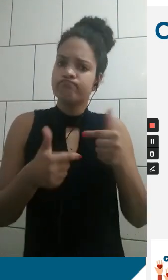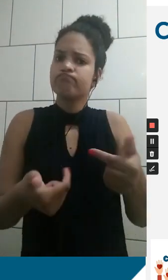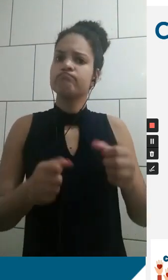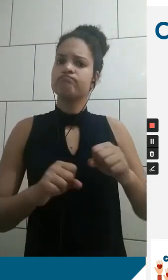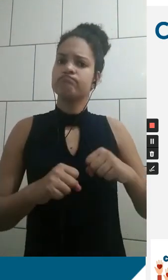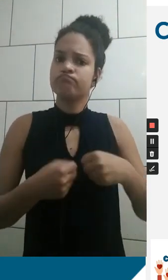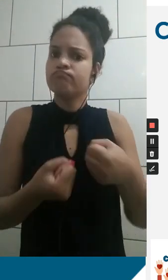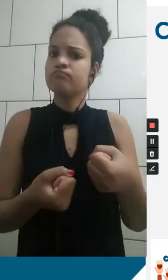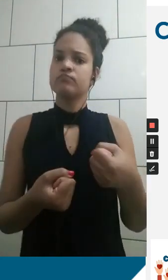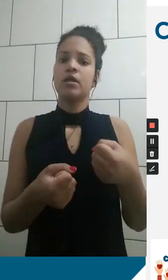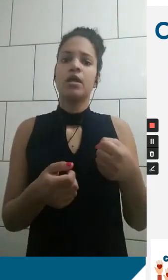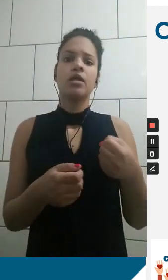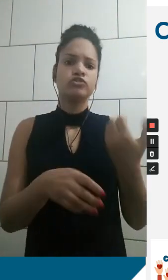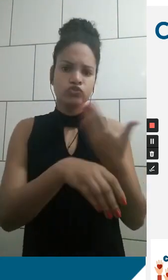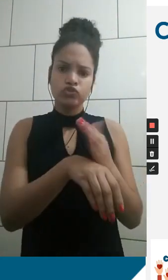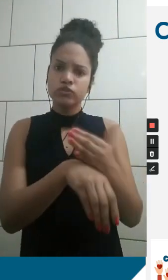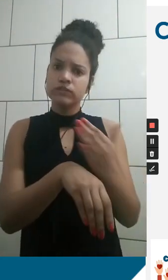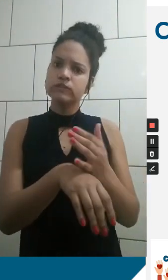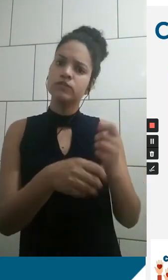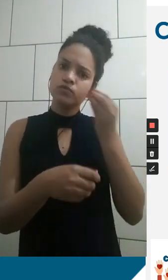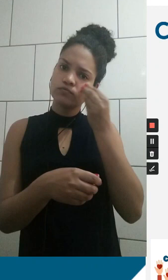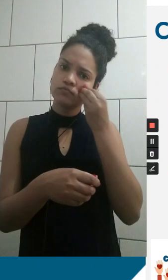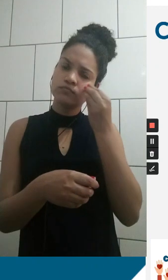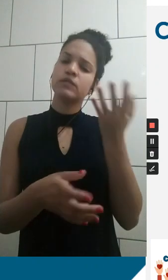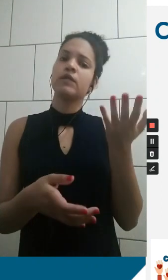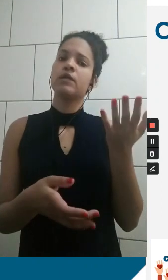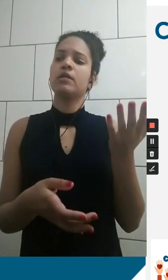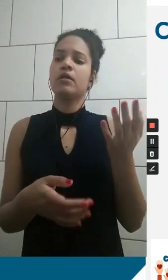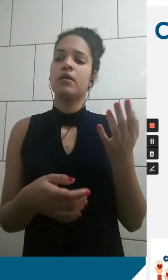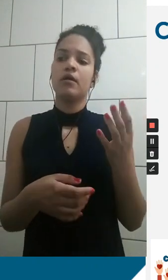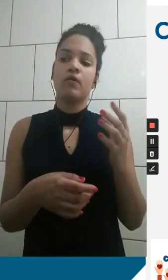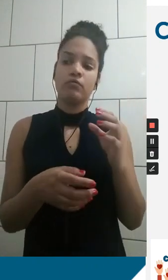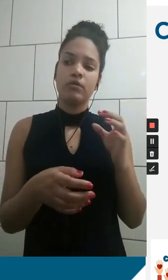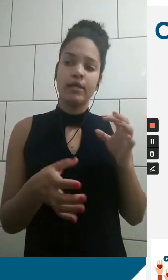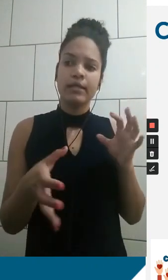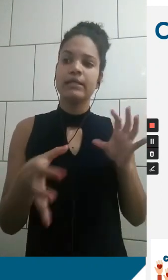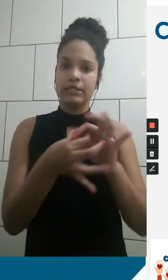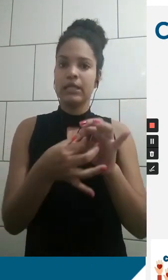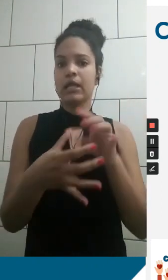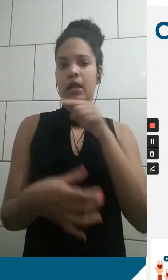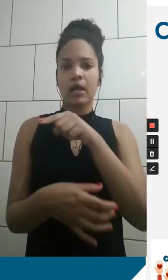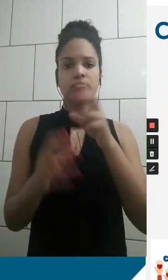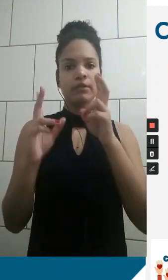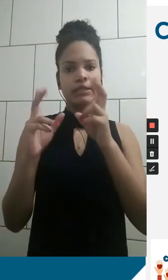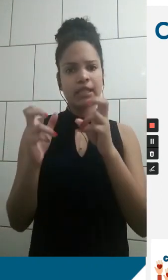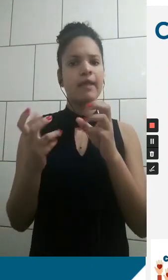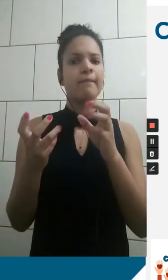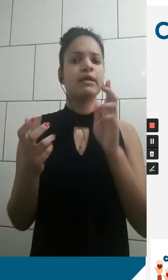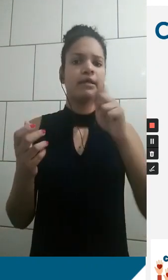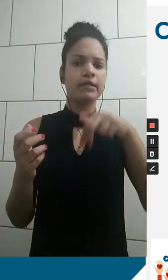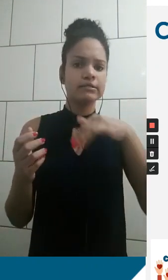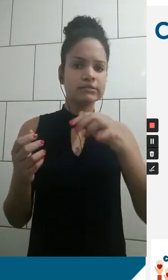questões vinculadas a como fatores interferem na ação de enzimas, o que são enzimas, aprofundem